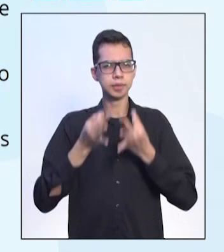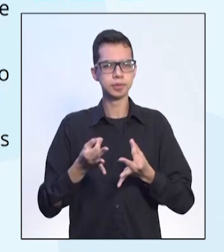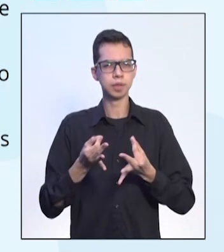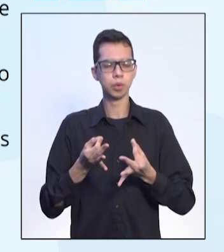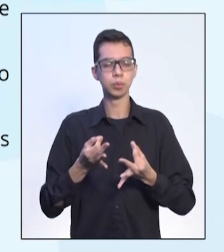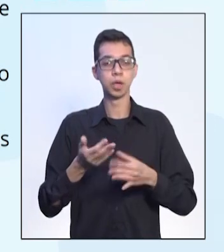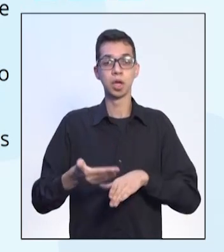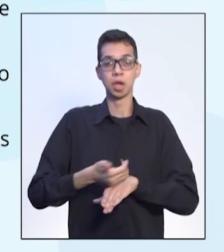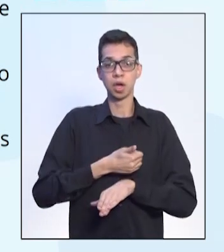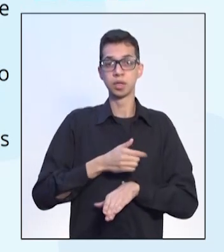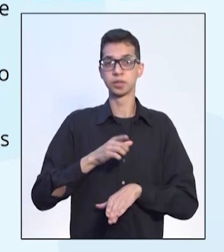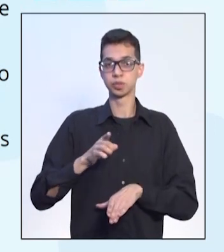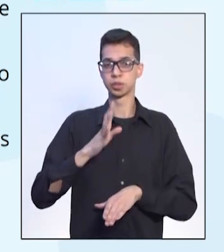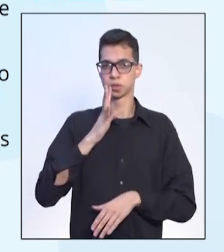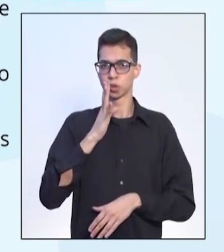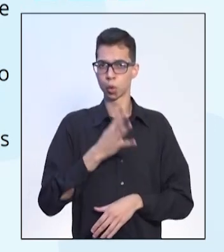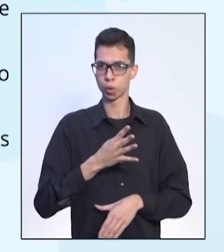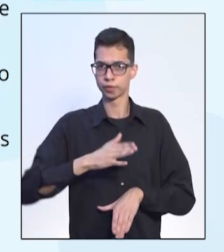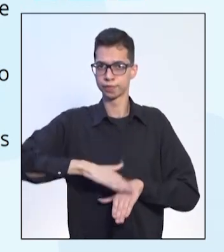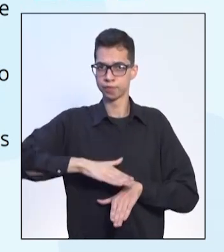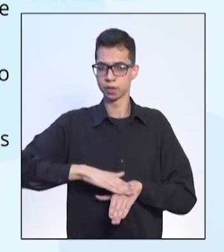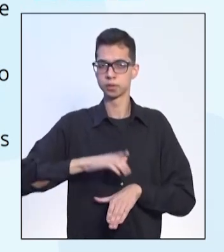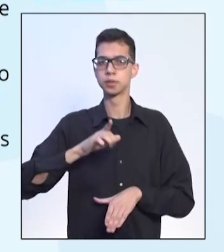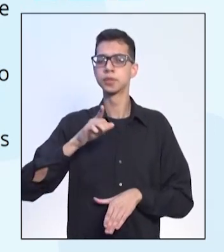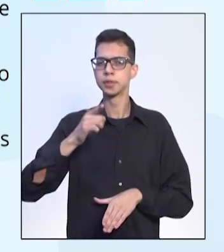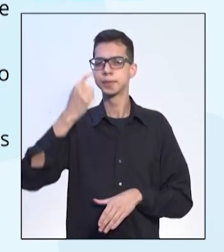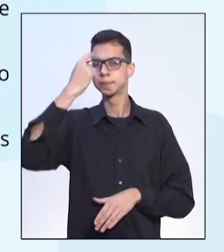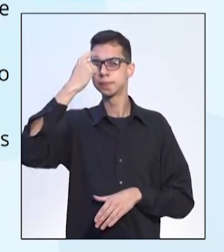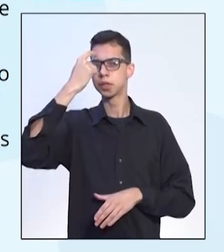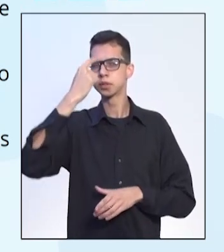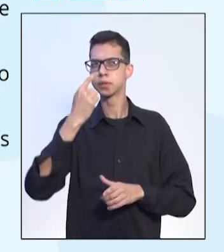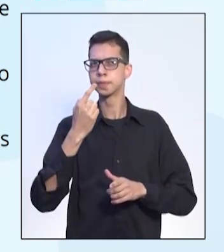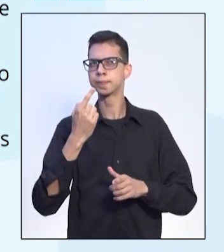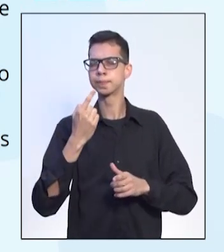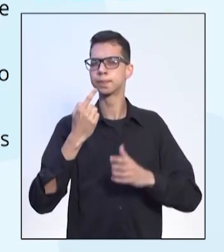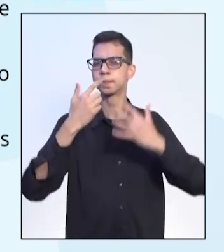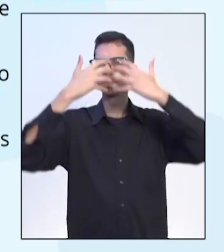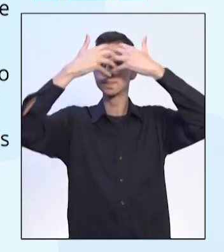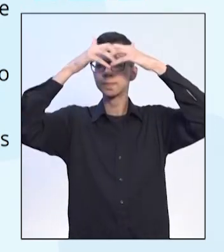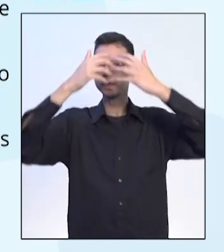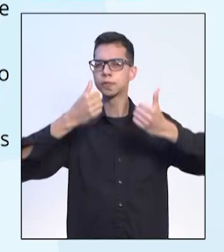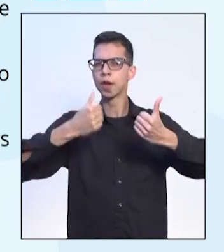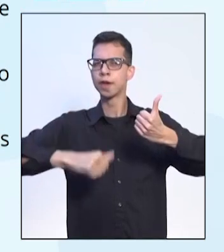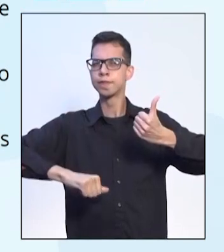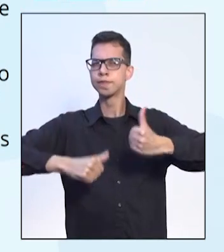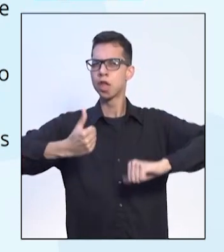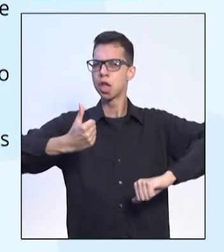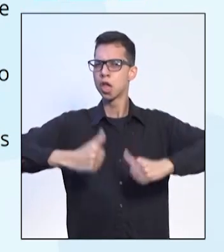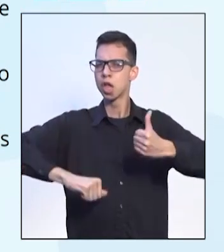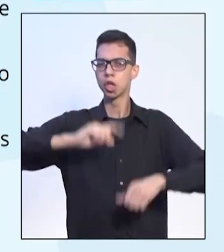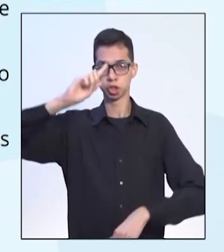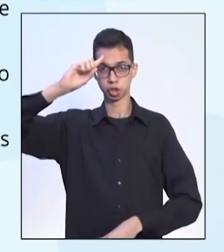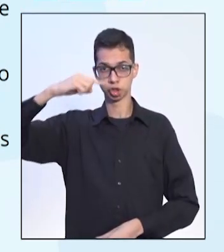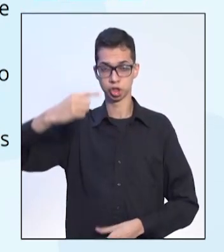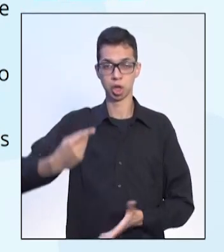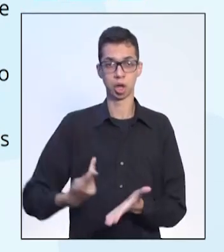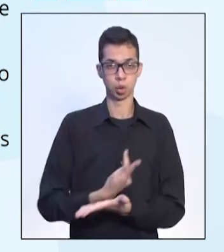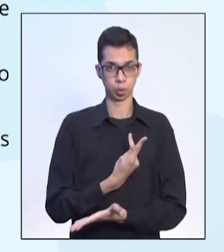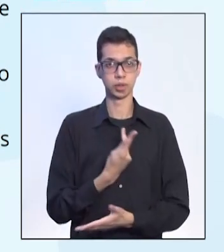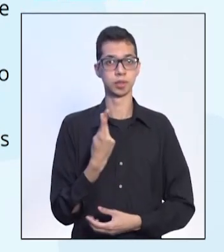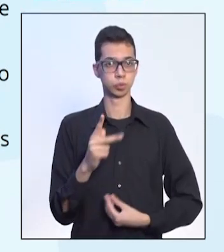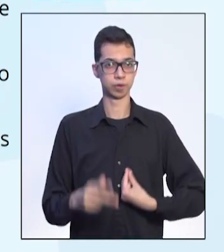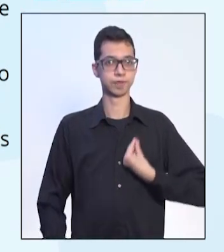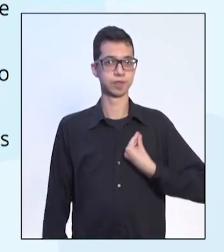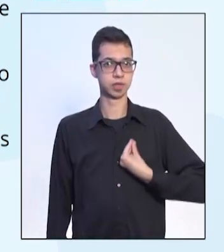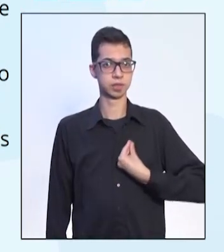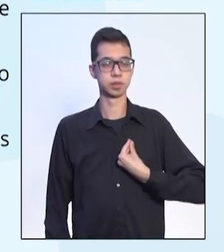reagir? Você exerce o pensamento crítico diante das diversas ideias e valores que se apresentam no seu dia a dia? Antes de você discutir